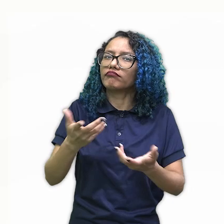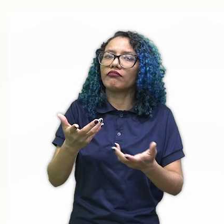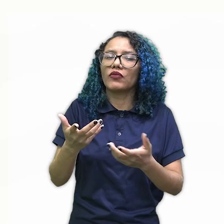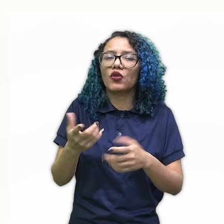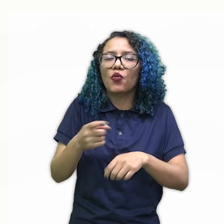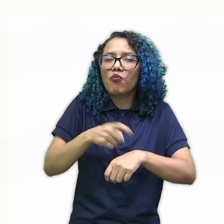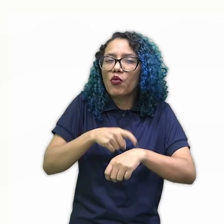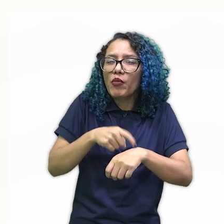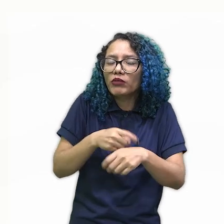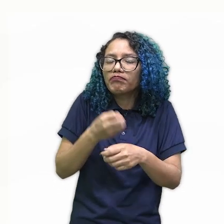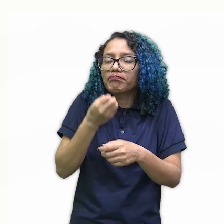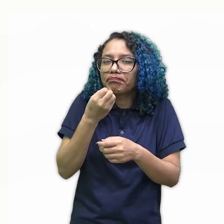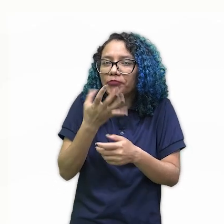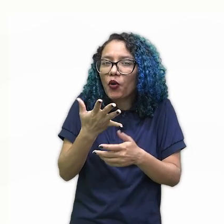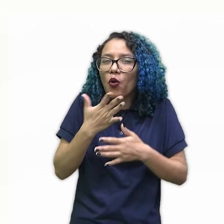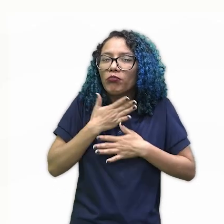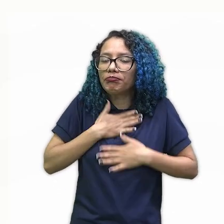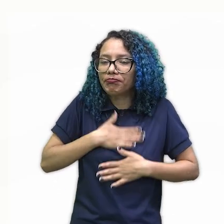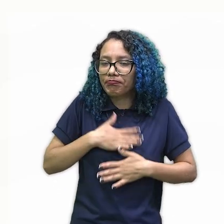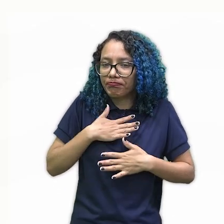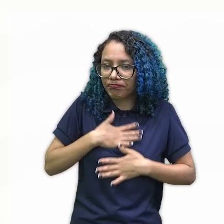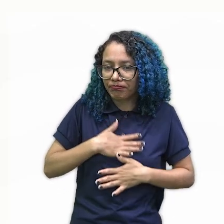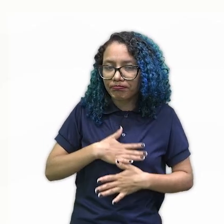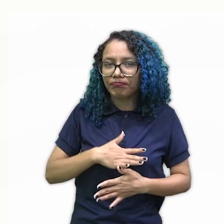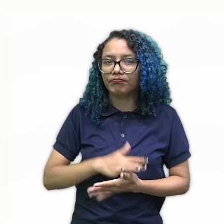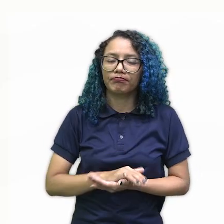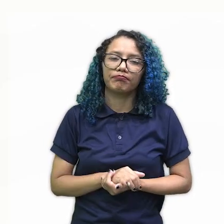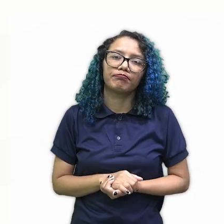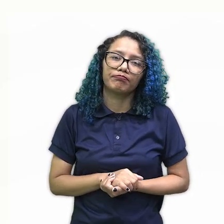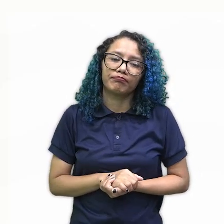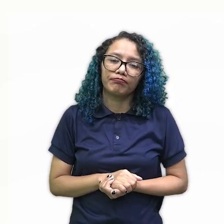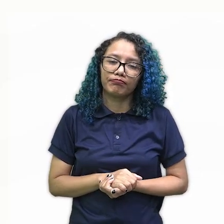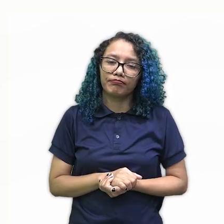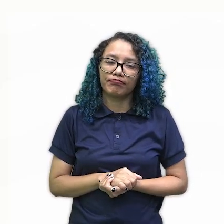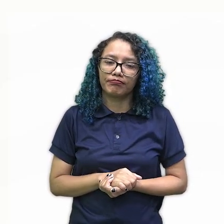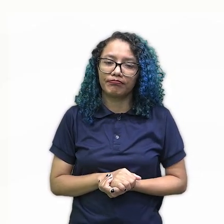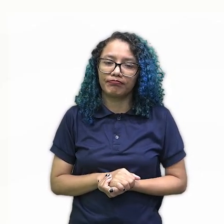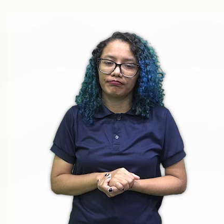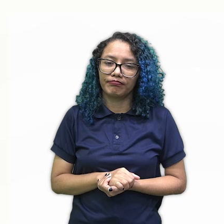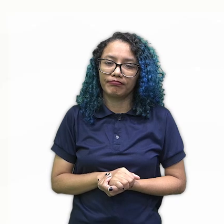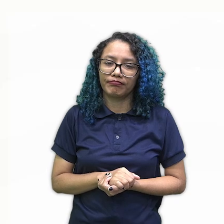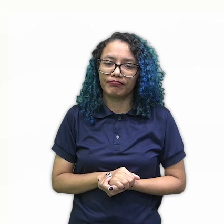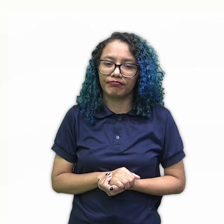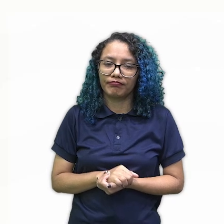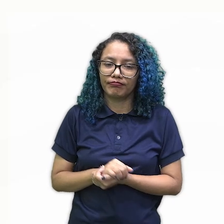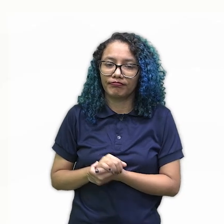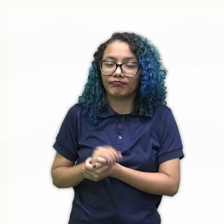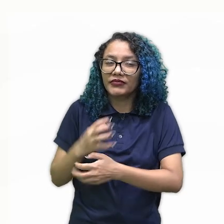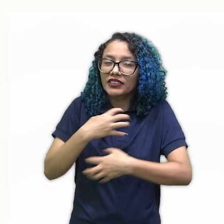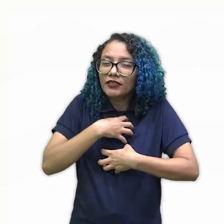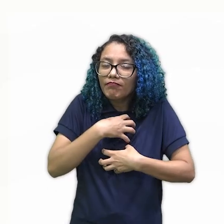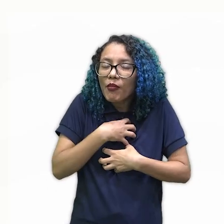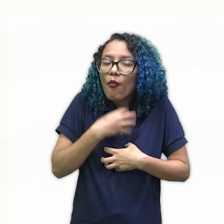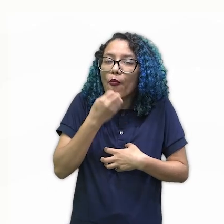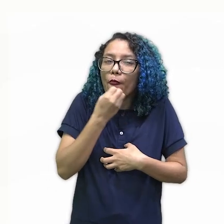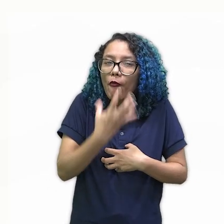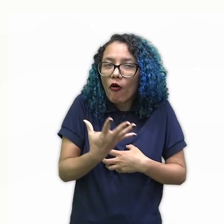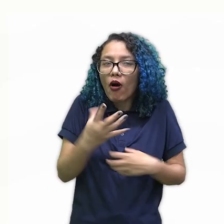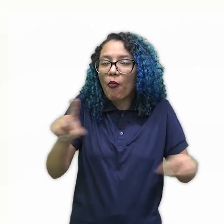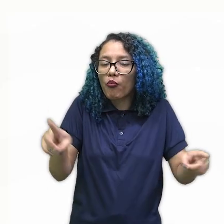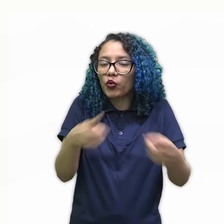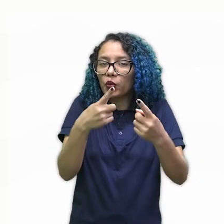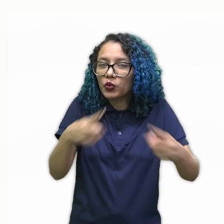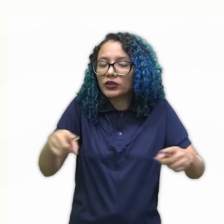essa atmosfera, né, que o festival proporciona. Então, vocês viram aí as palavras destacadas, sempre